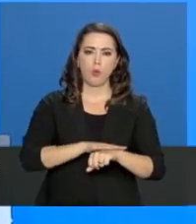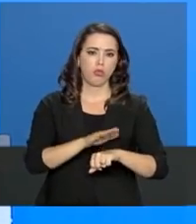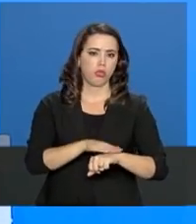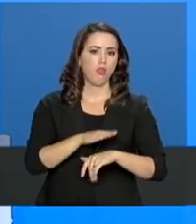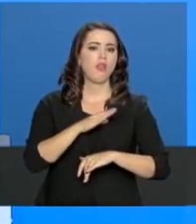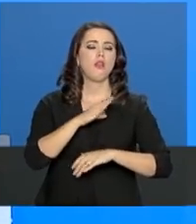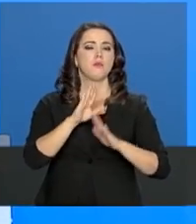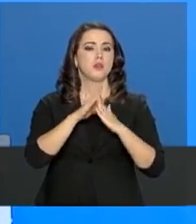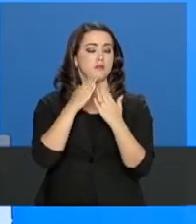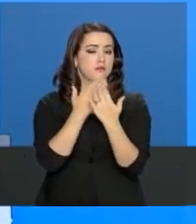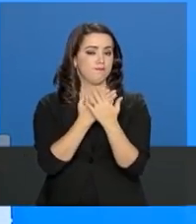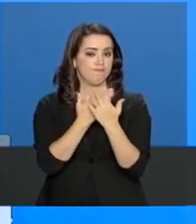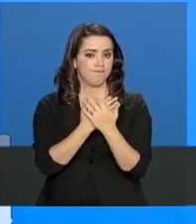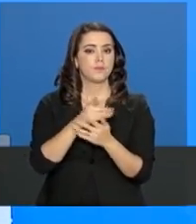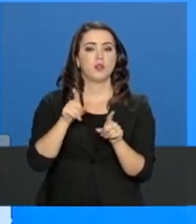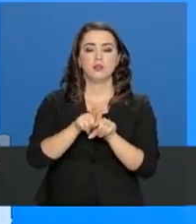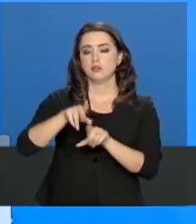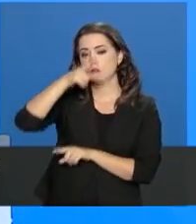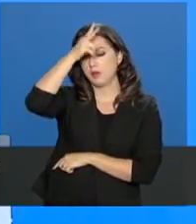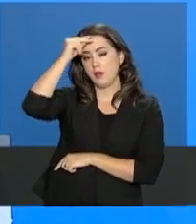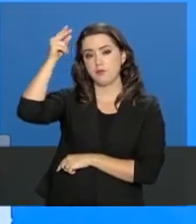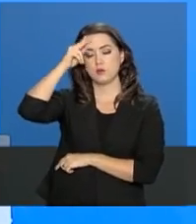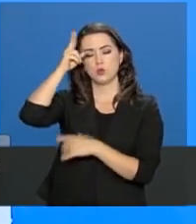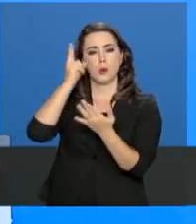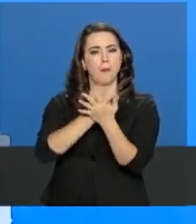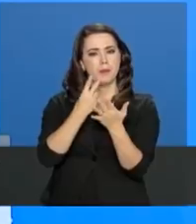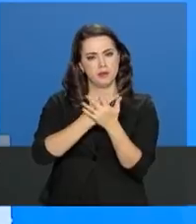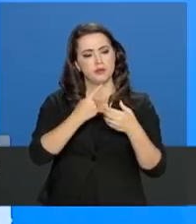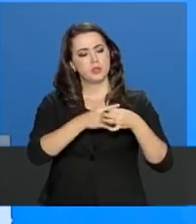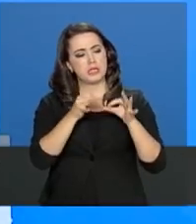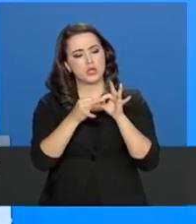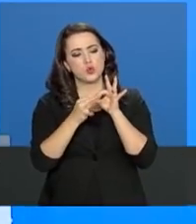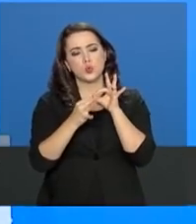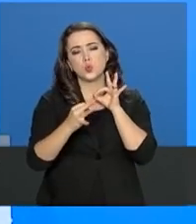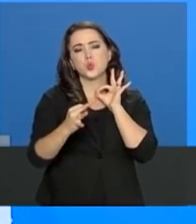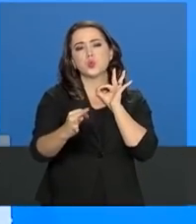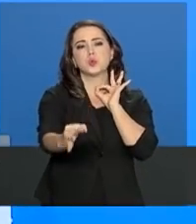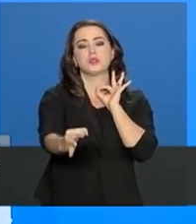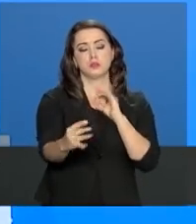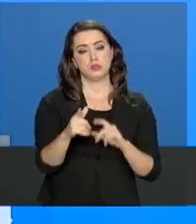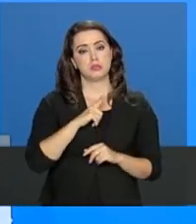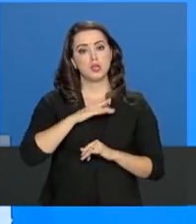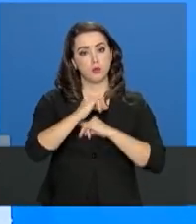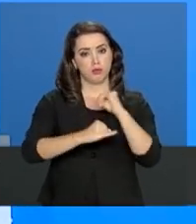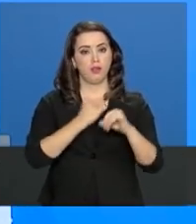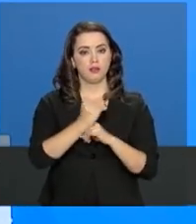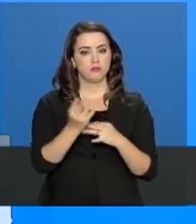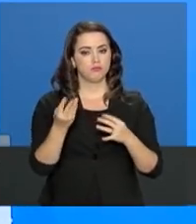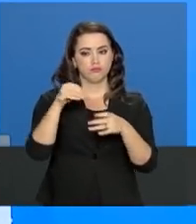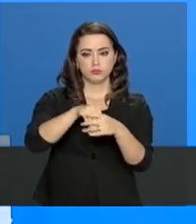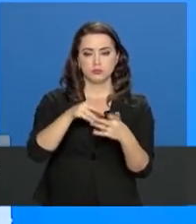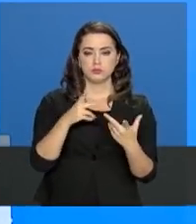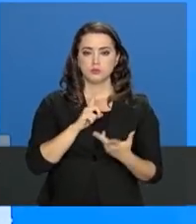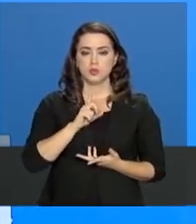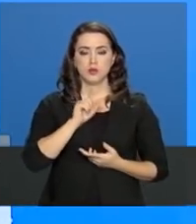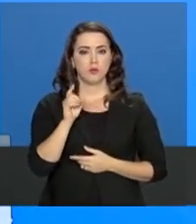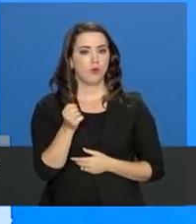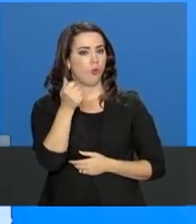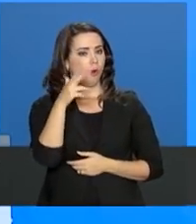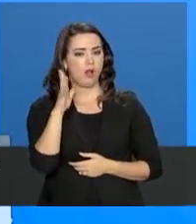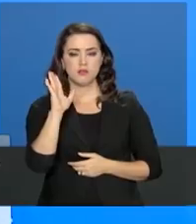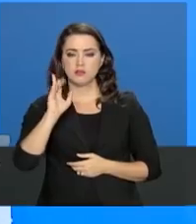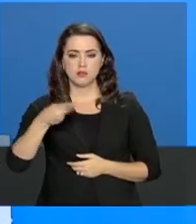nos mais distantes pontos do país é terão essa instrumentação que na verdade quase que